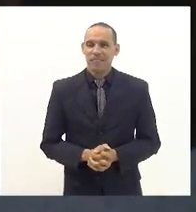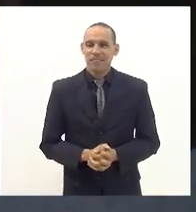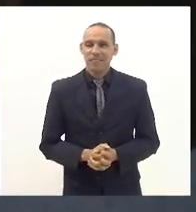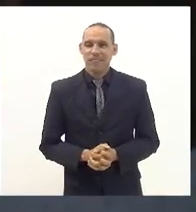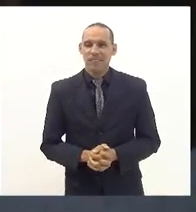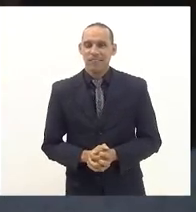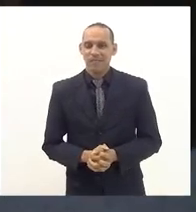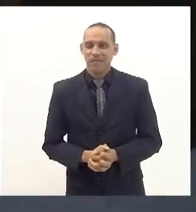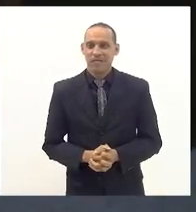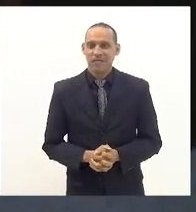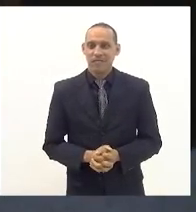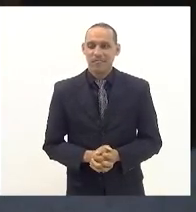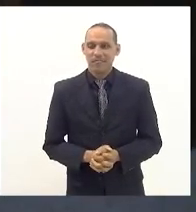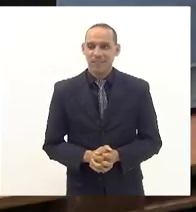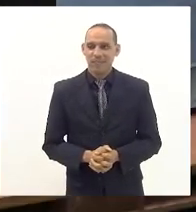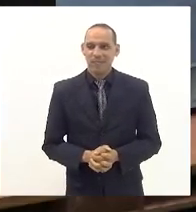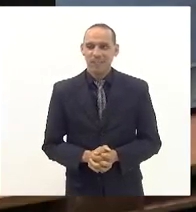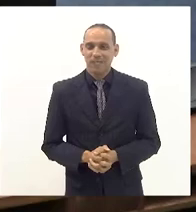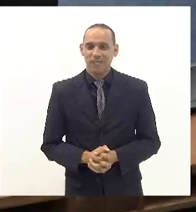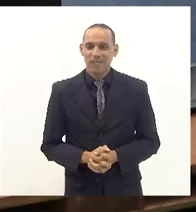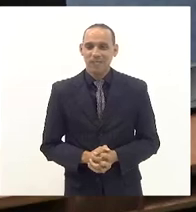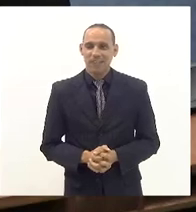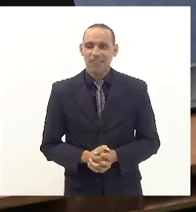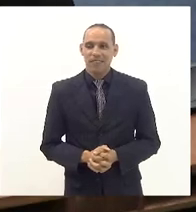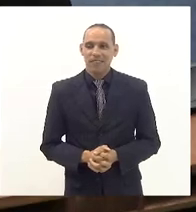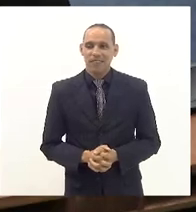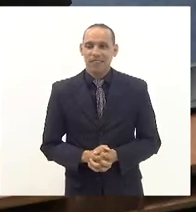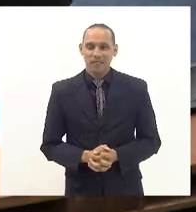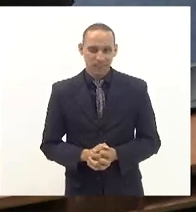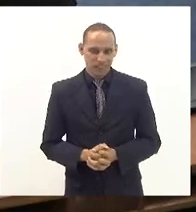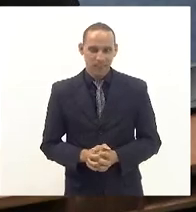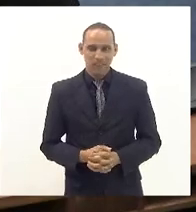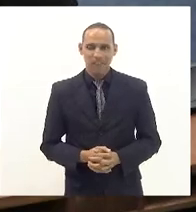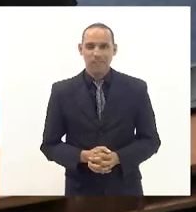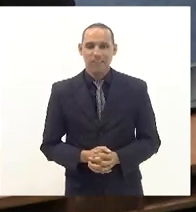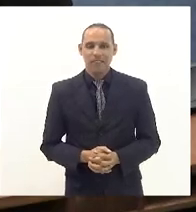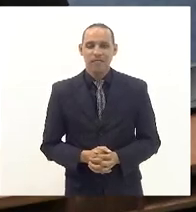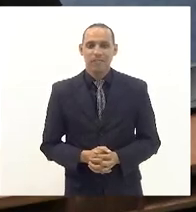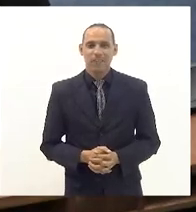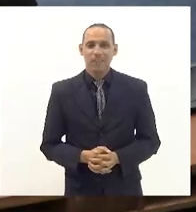Bom dia E aí